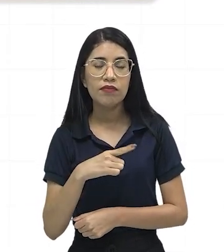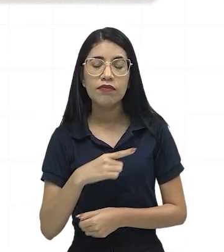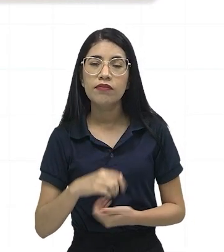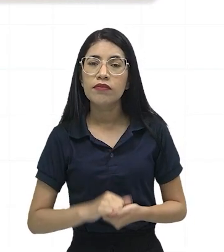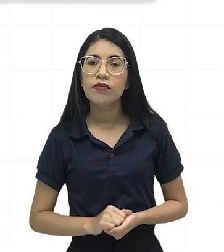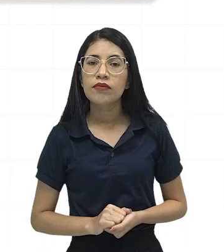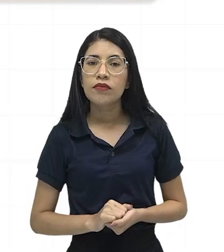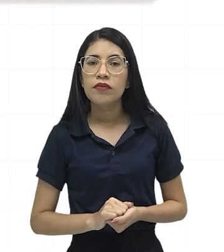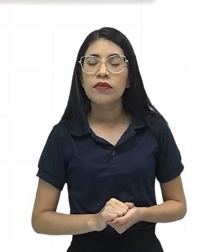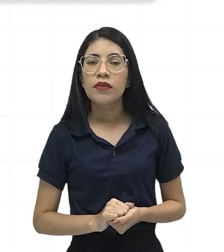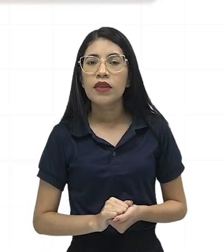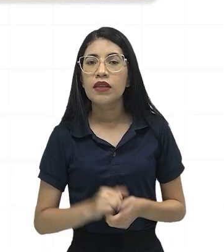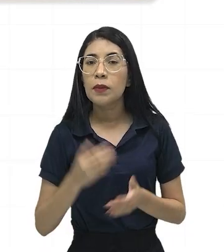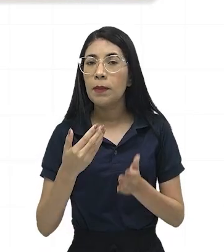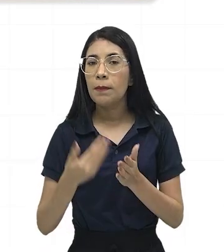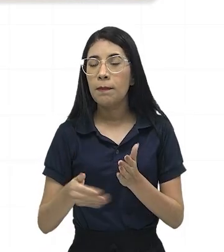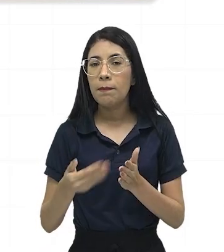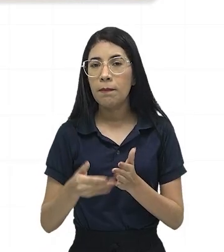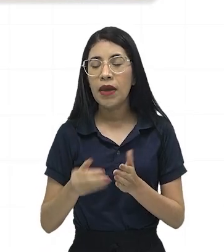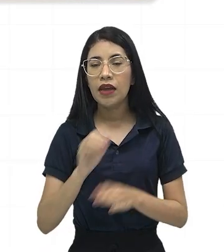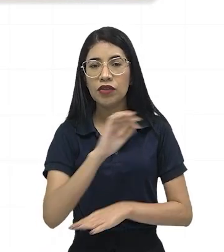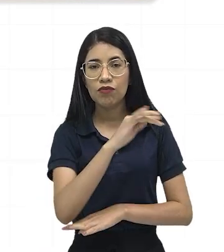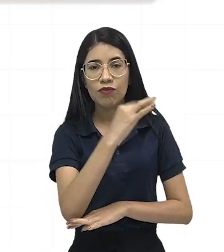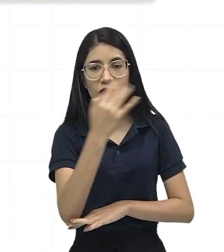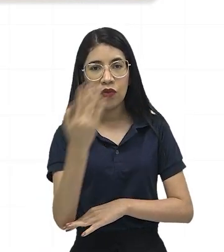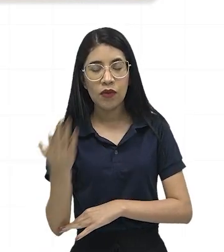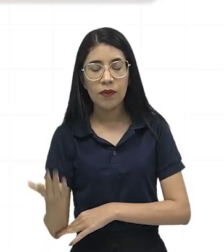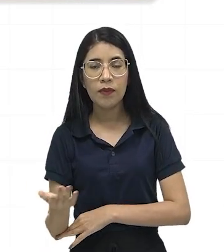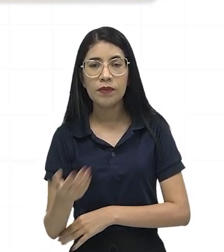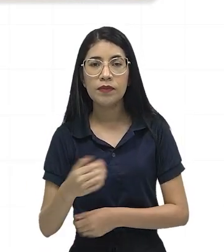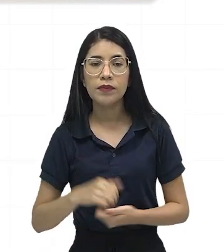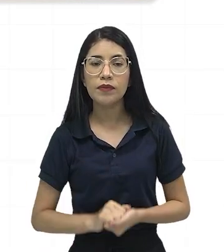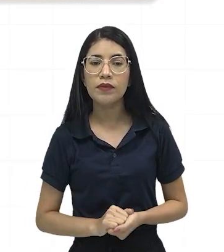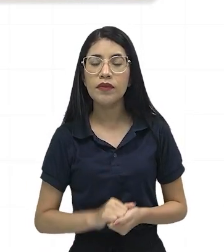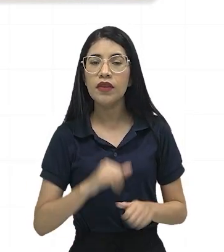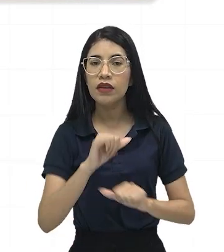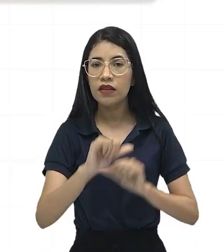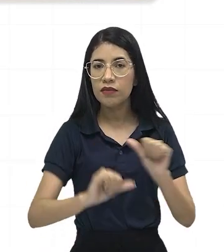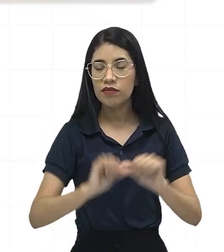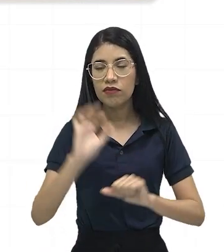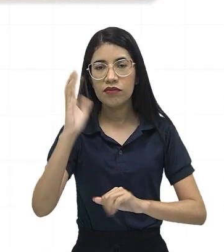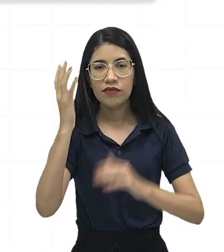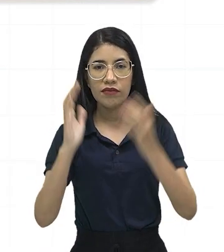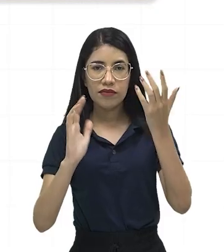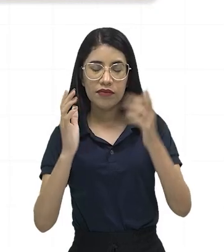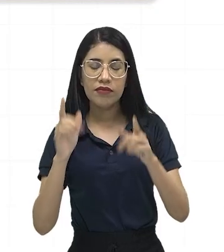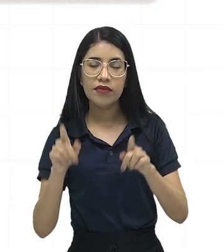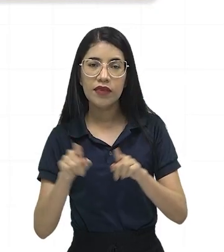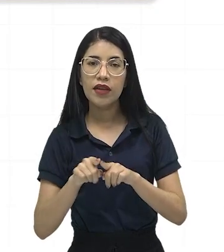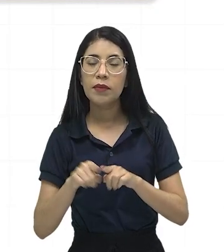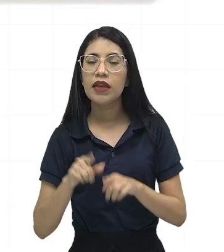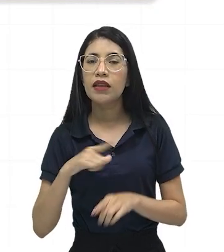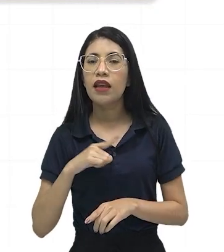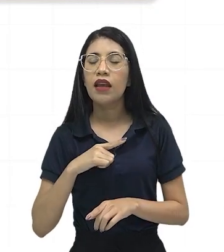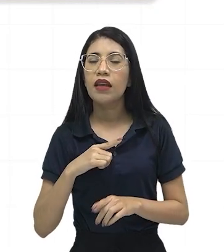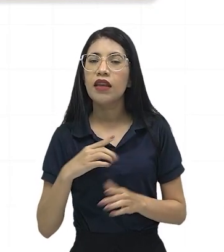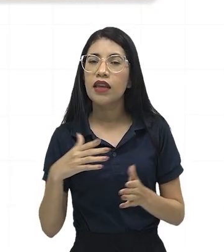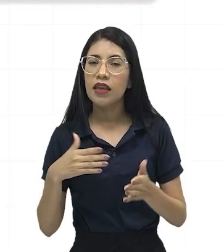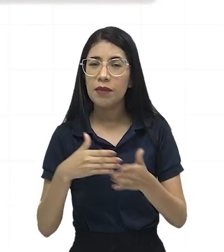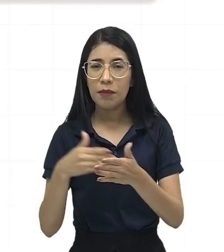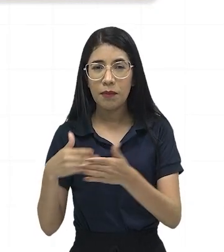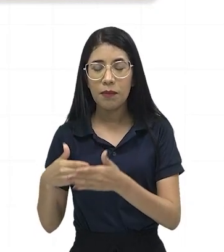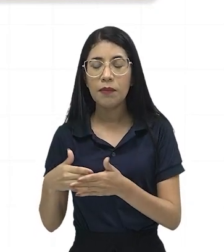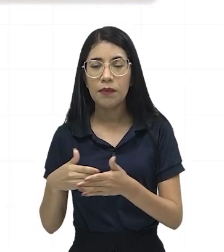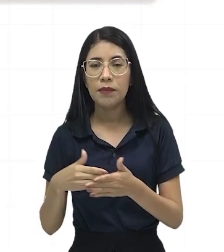que se perde com o desmatamento. Mudanças climáticas também são